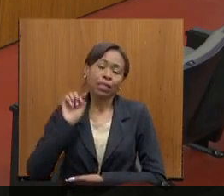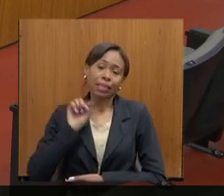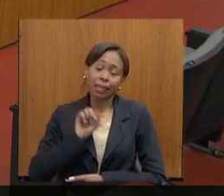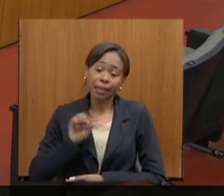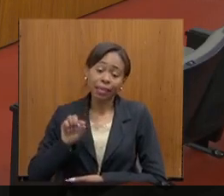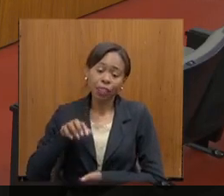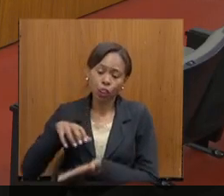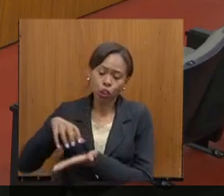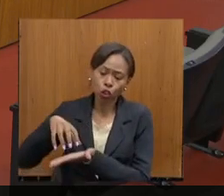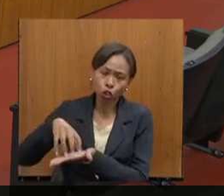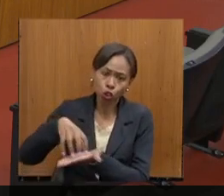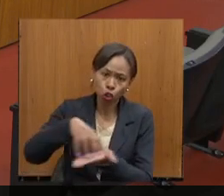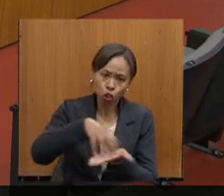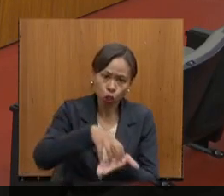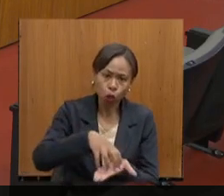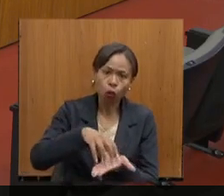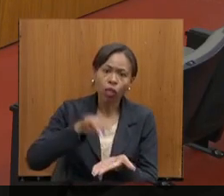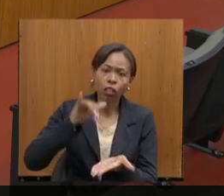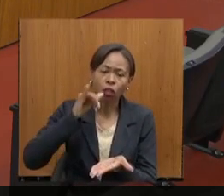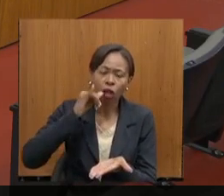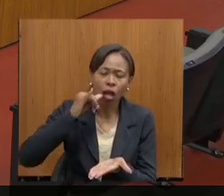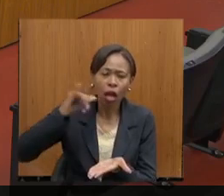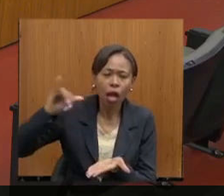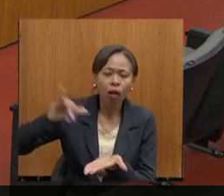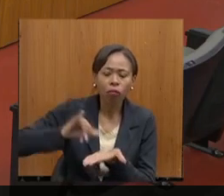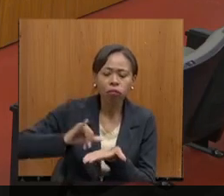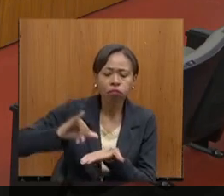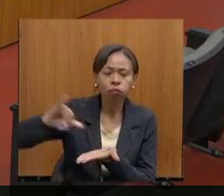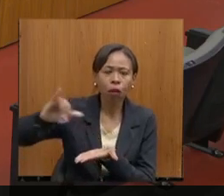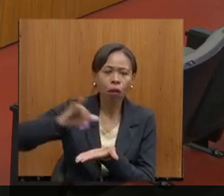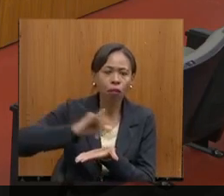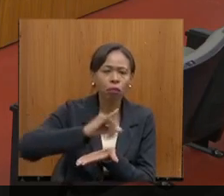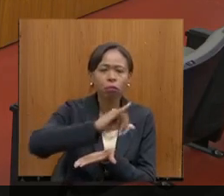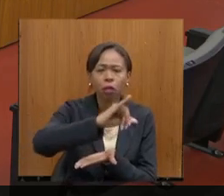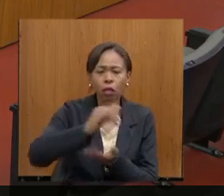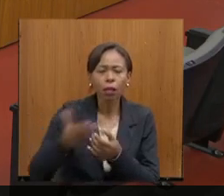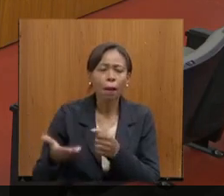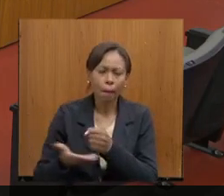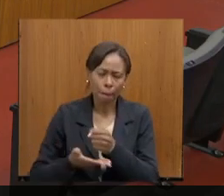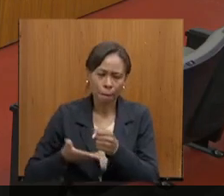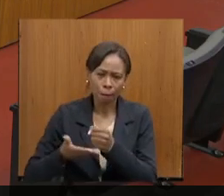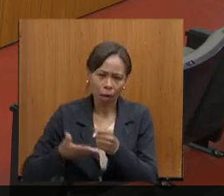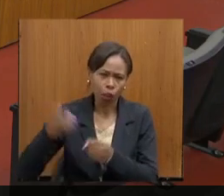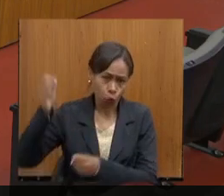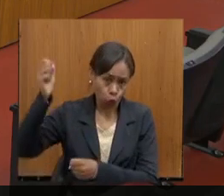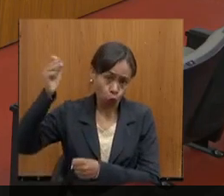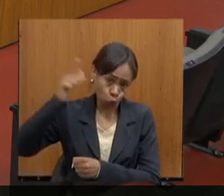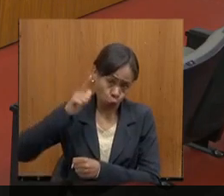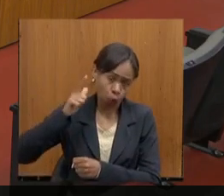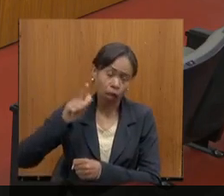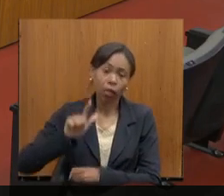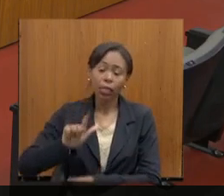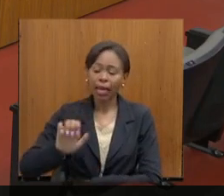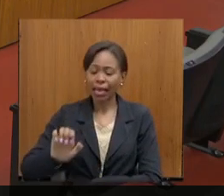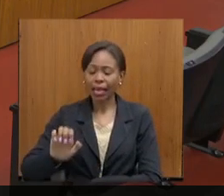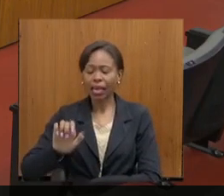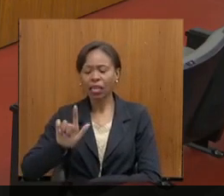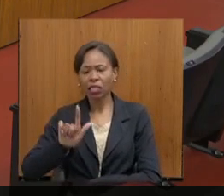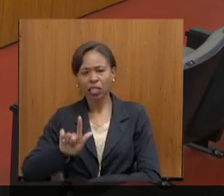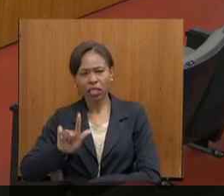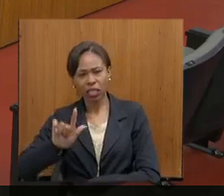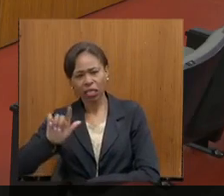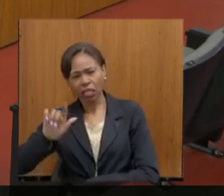de conexões das energias das plantas de energia solar tanto na cgd quanto